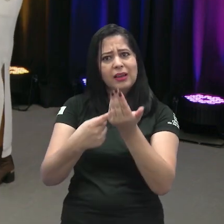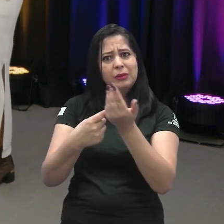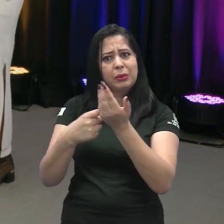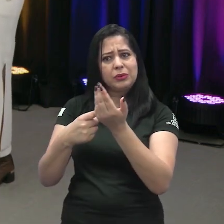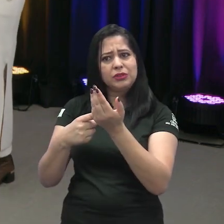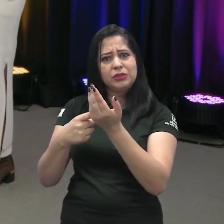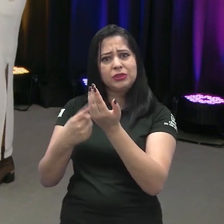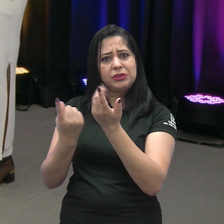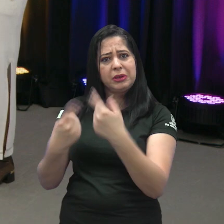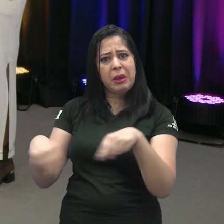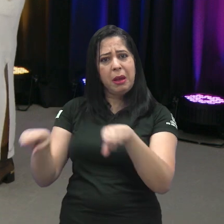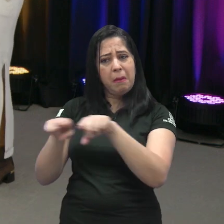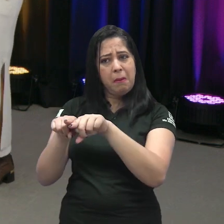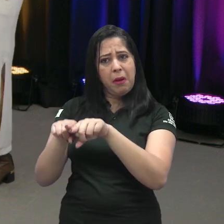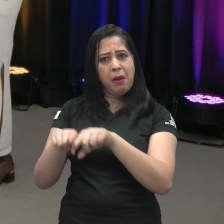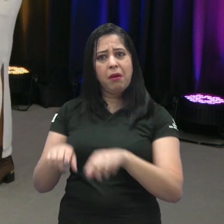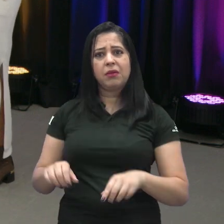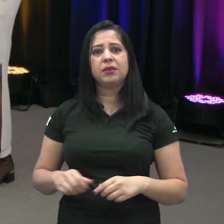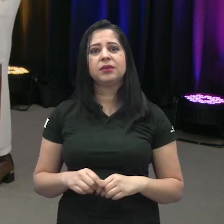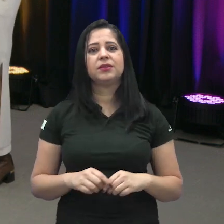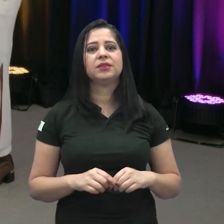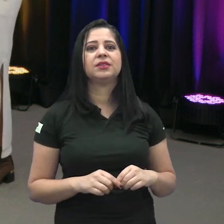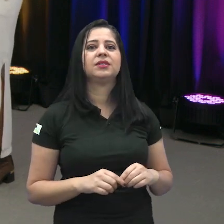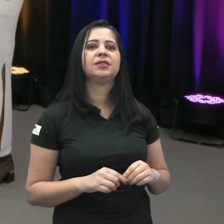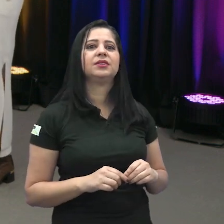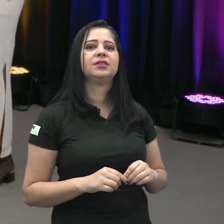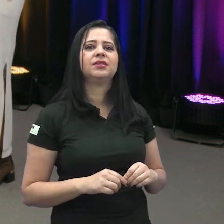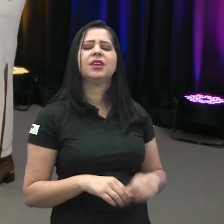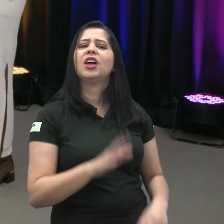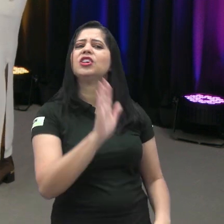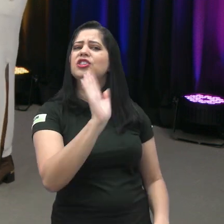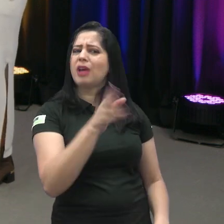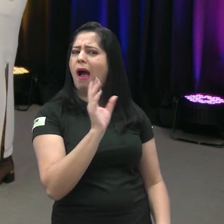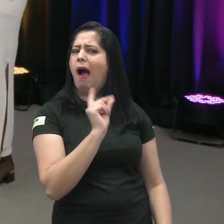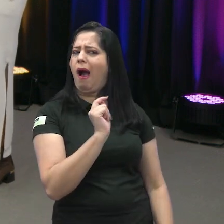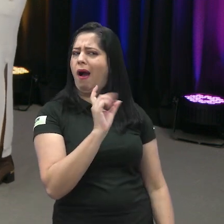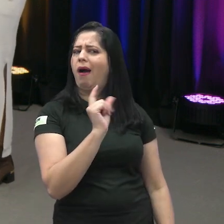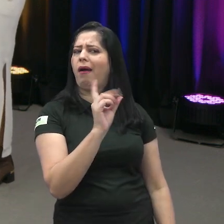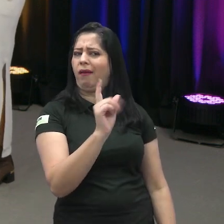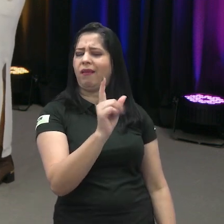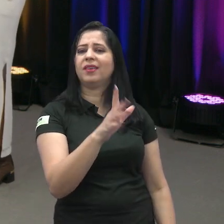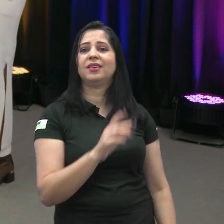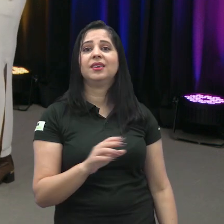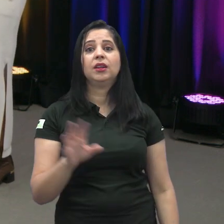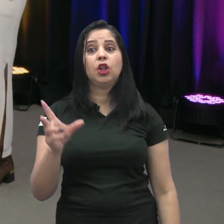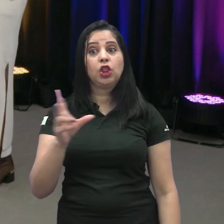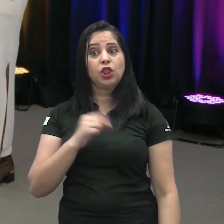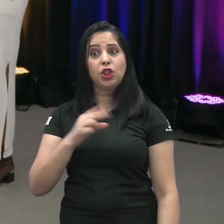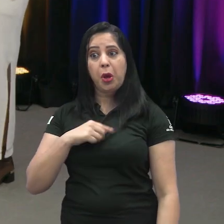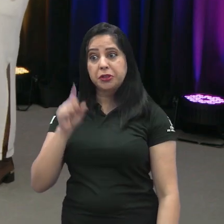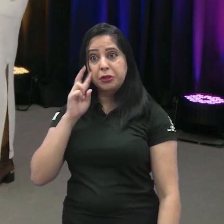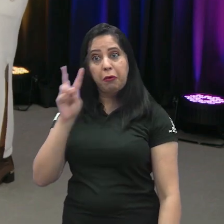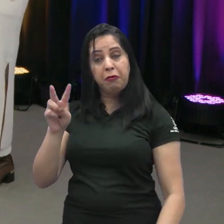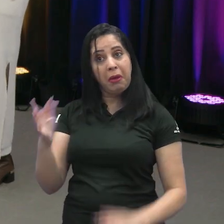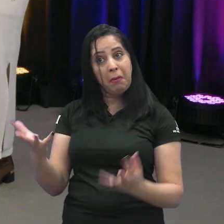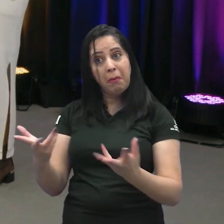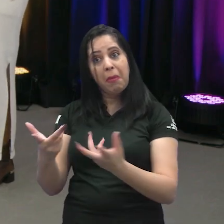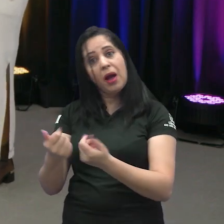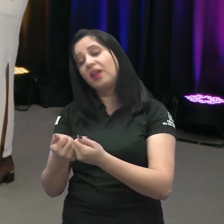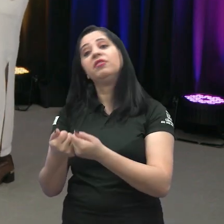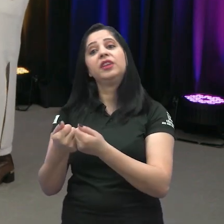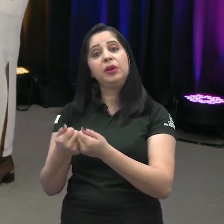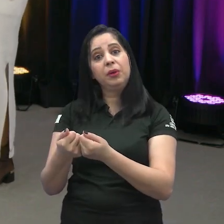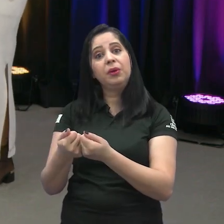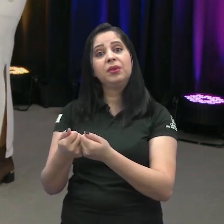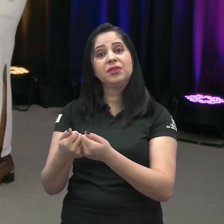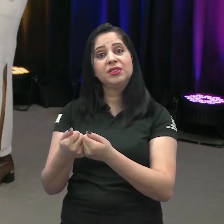arte aí nova? A tecnologia chegou, então, também para os artistas plásticos? Faz Explica tempo. pra gente. Faz porque... tempo. E olha, eu achei